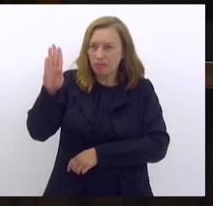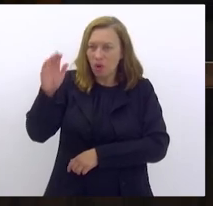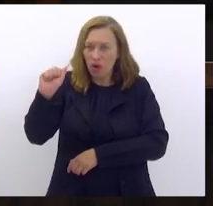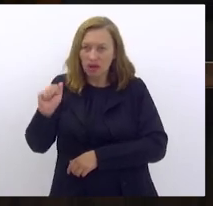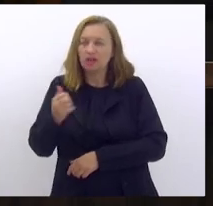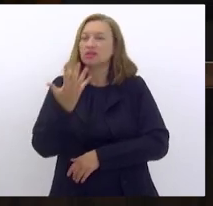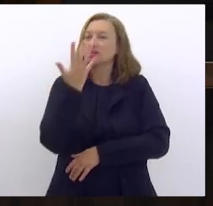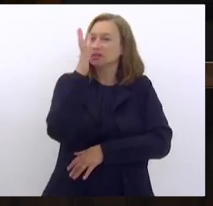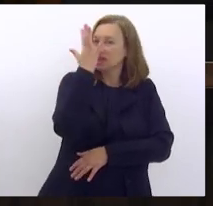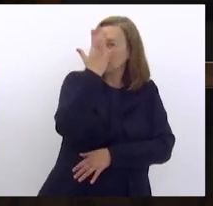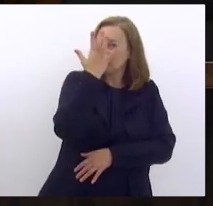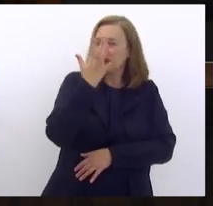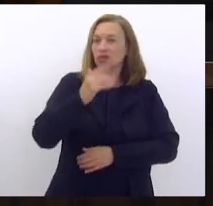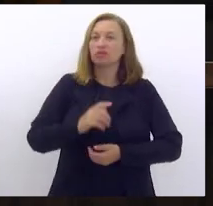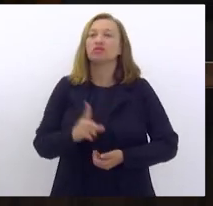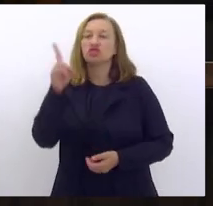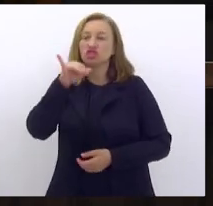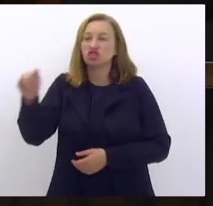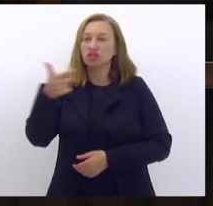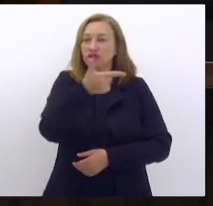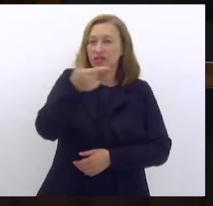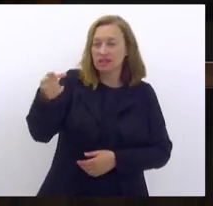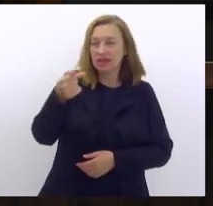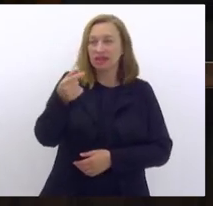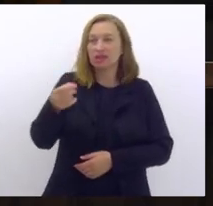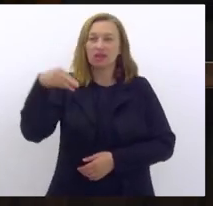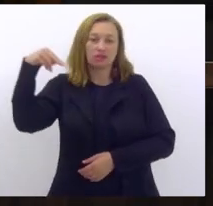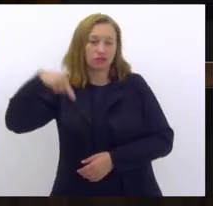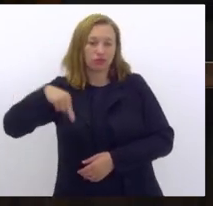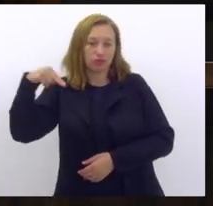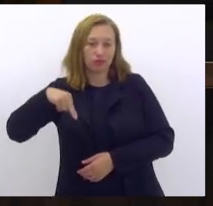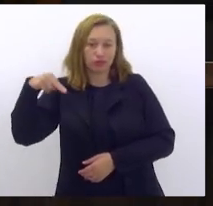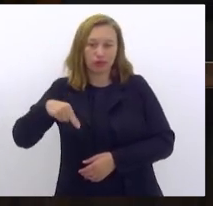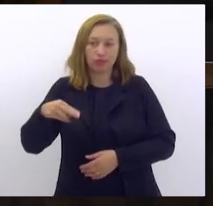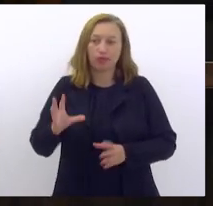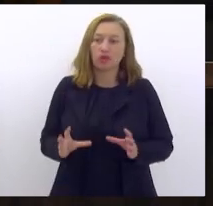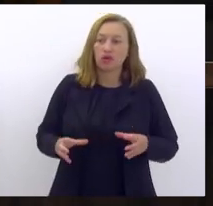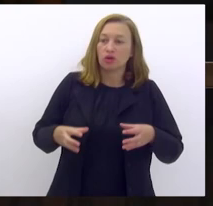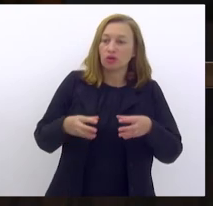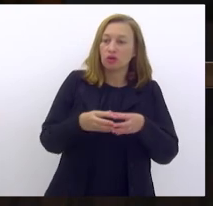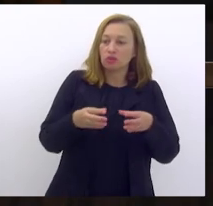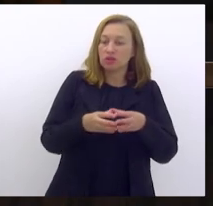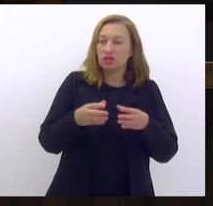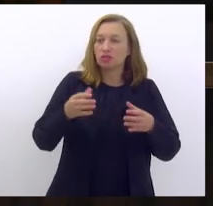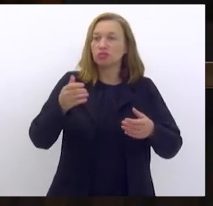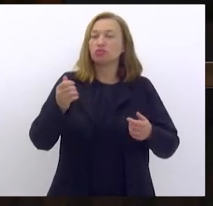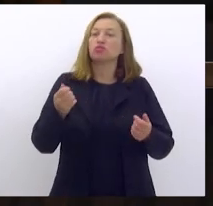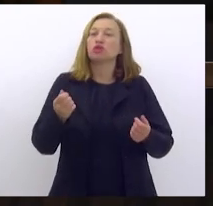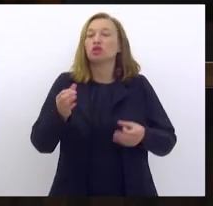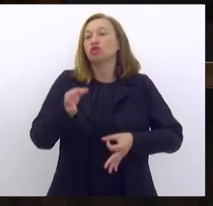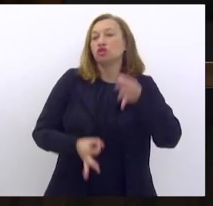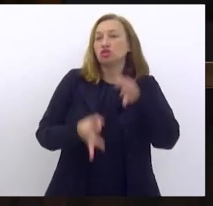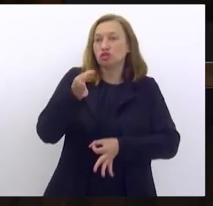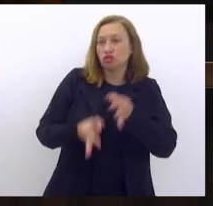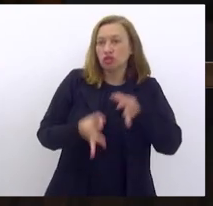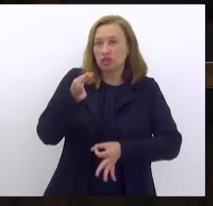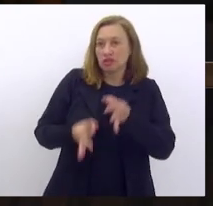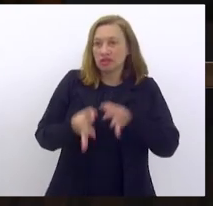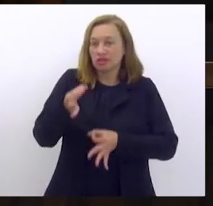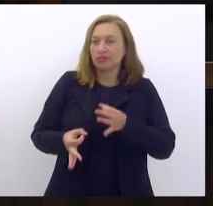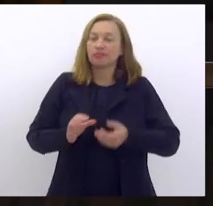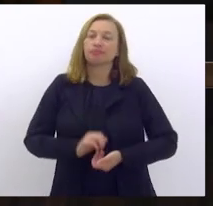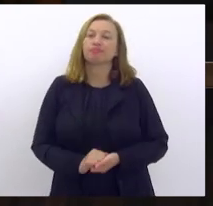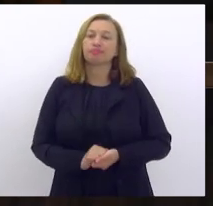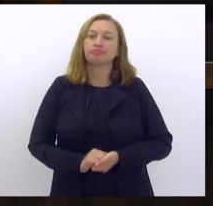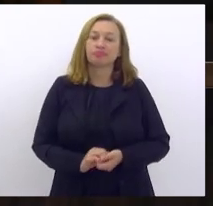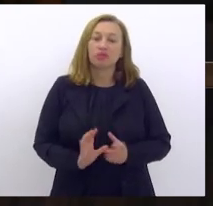ser comemorado no dia 27 de novembro. Parecer das Comissões de Constituição e Justiça, pela juridicidade,